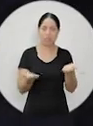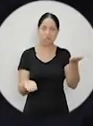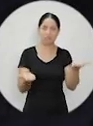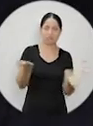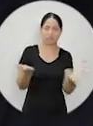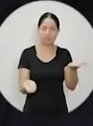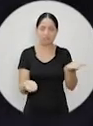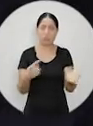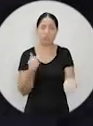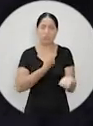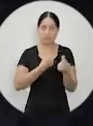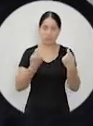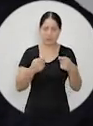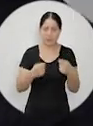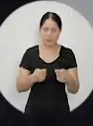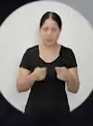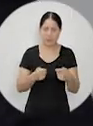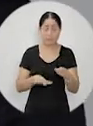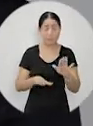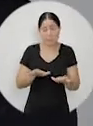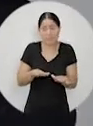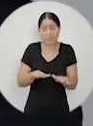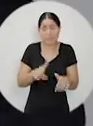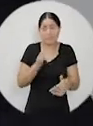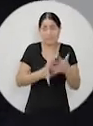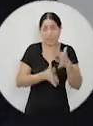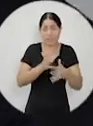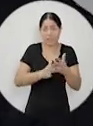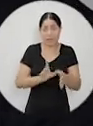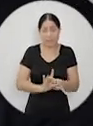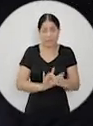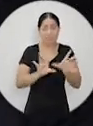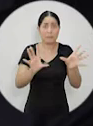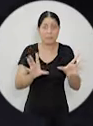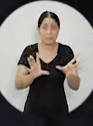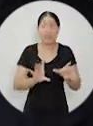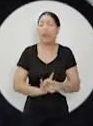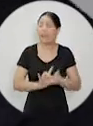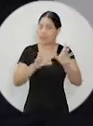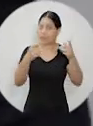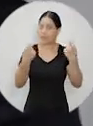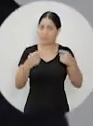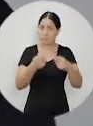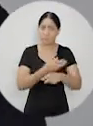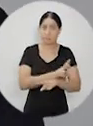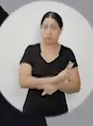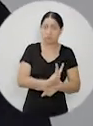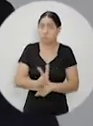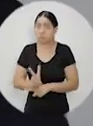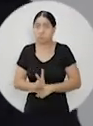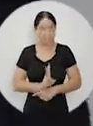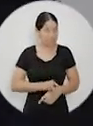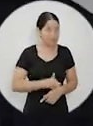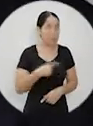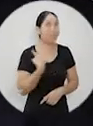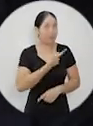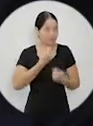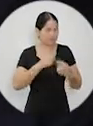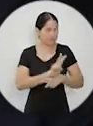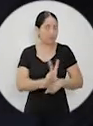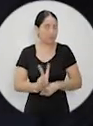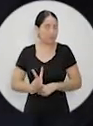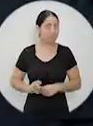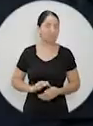cuidado todos nós temos que ter para não prestar um desserviço à liberdade. A liberdade exige a eterna vigilância e nós temos que